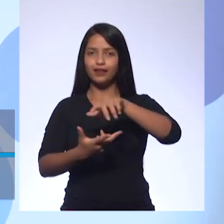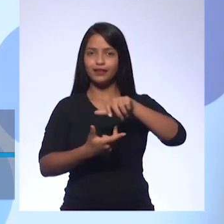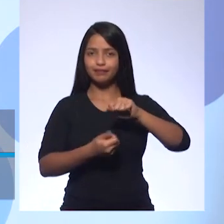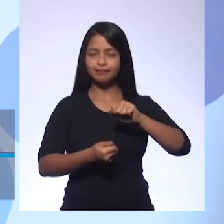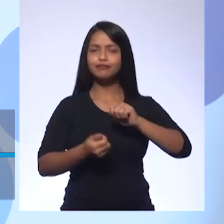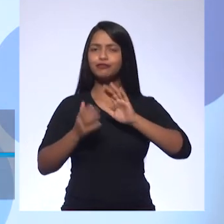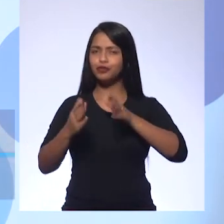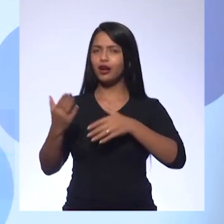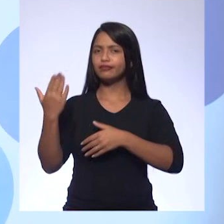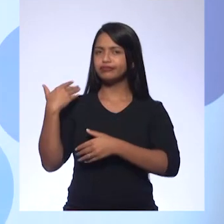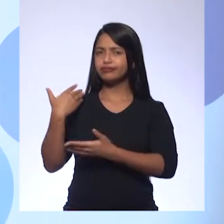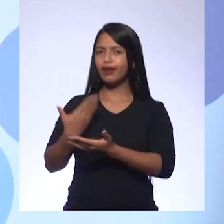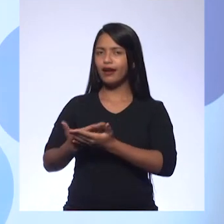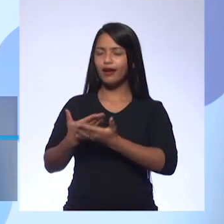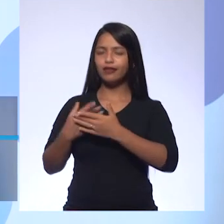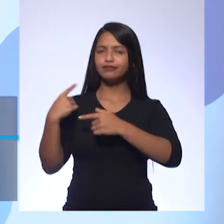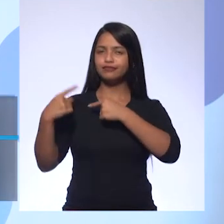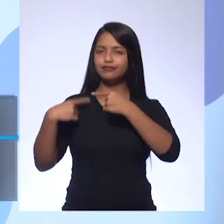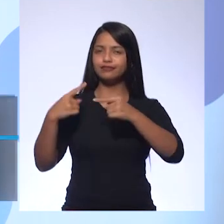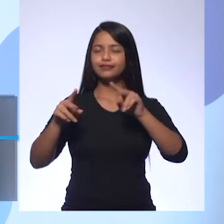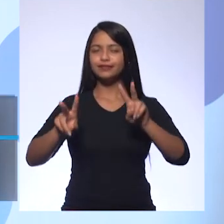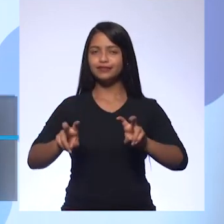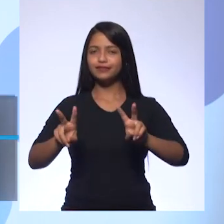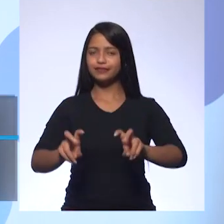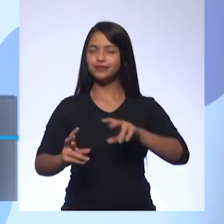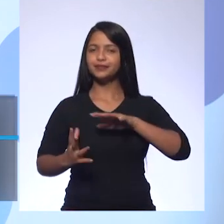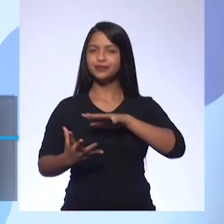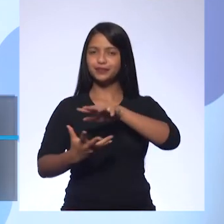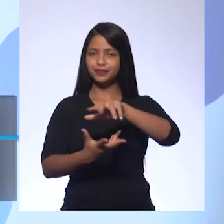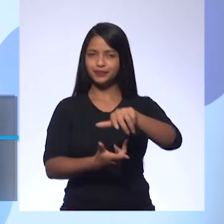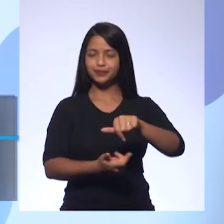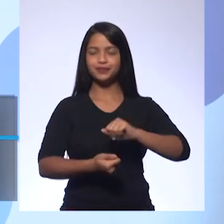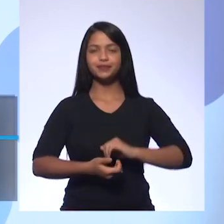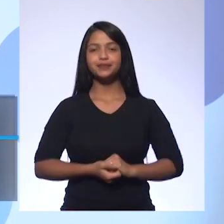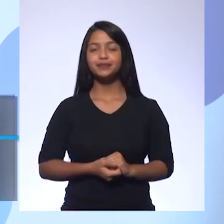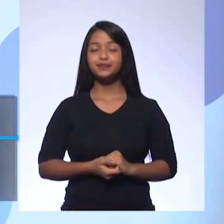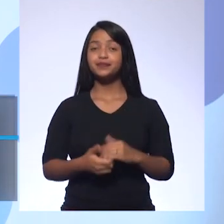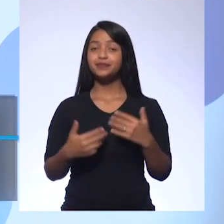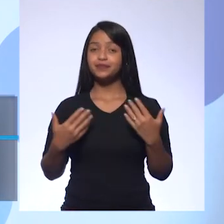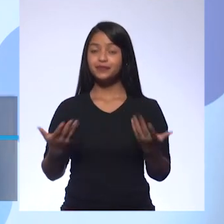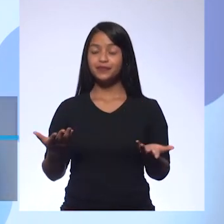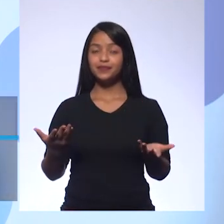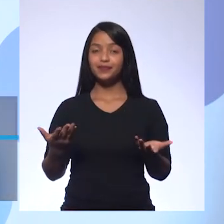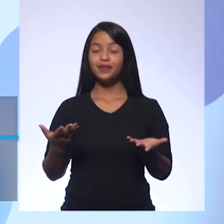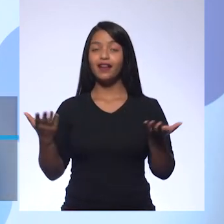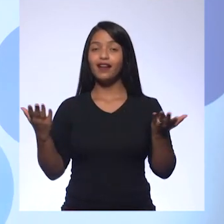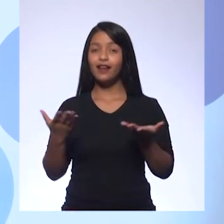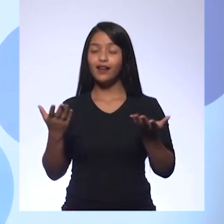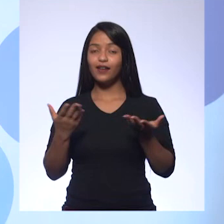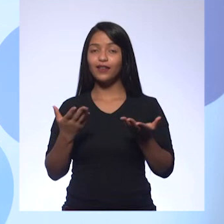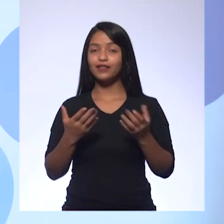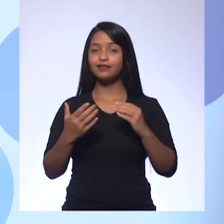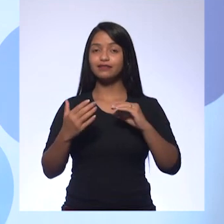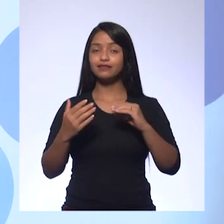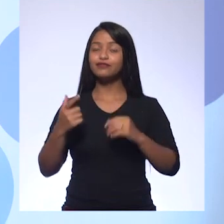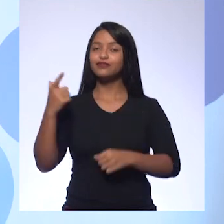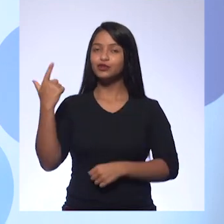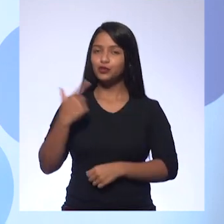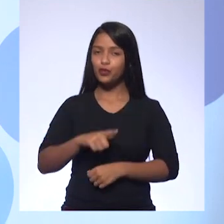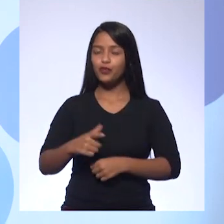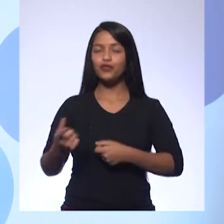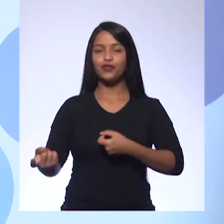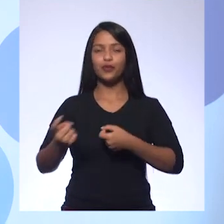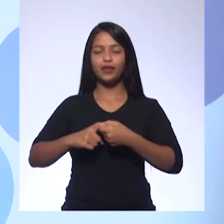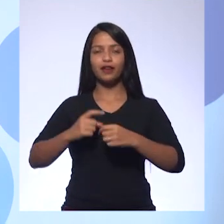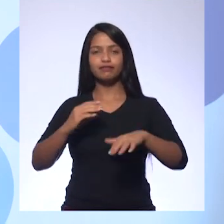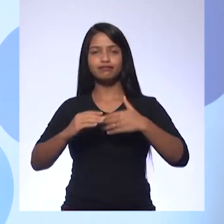e participando também, falando em participação, vamos trazer aí de volta esse espírito aí do chat que tem se reproduzido de